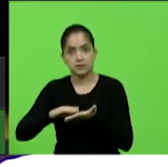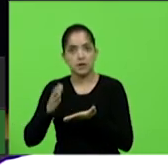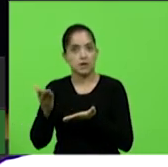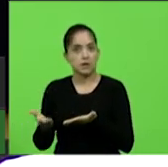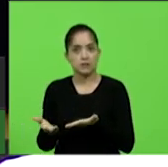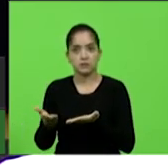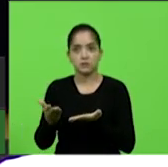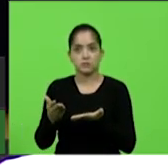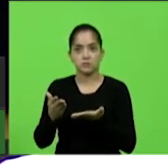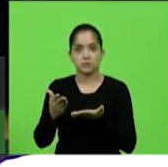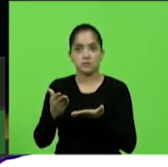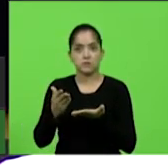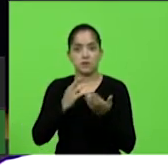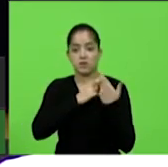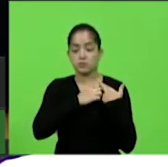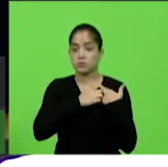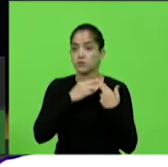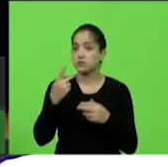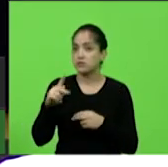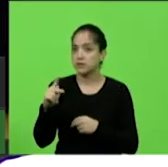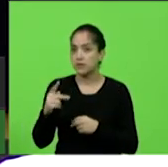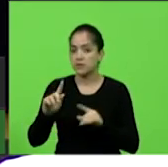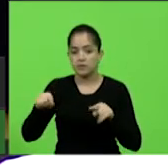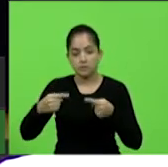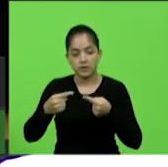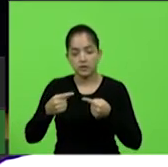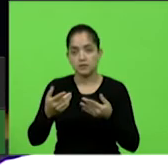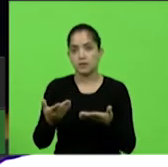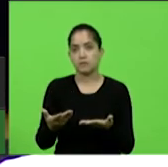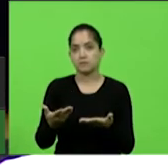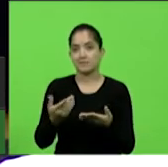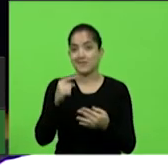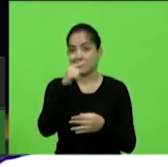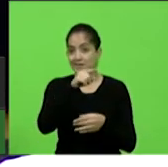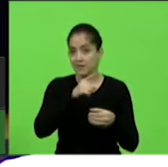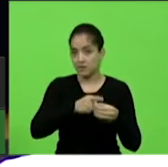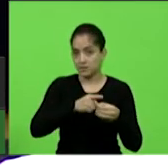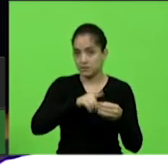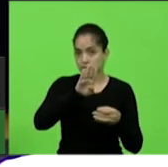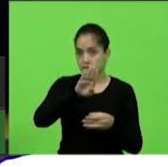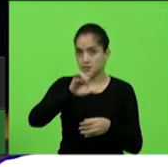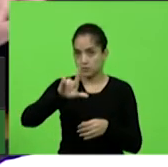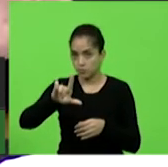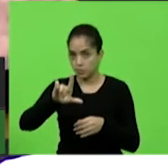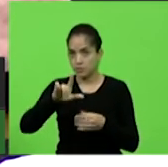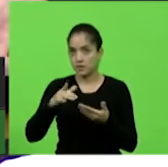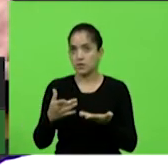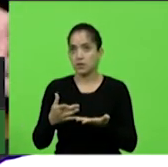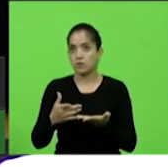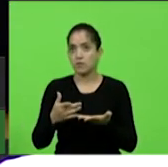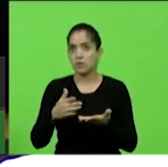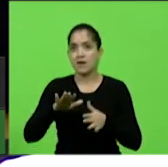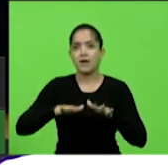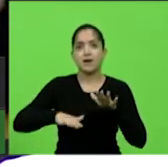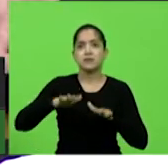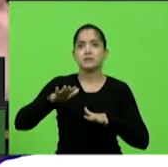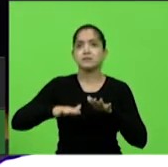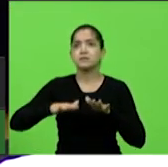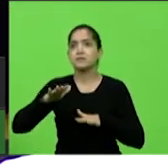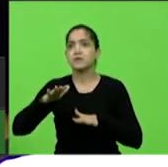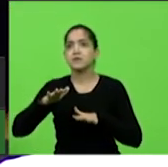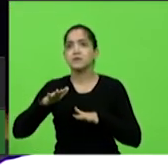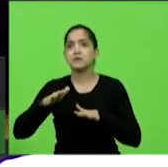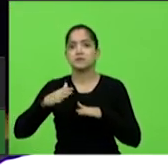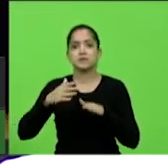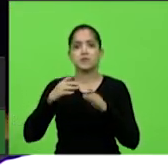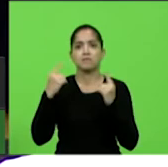esse problema e não enfrenta a questão do SAMU. Lá em Blumenau, por exemplo, a minha cidade, a gente fica às vezes até sem viatura para